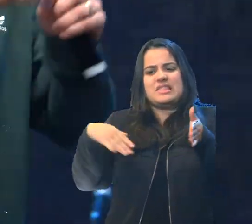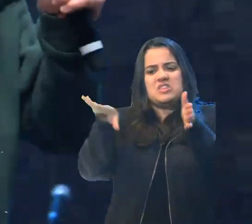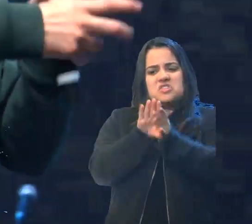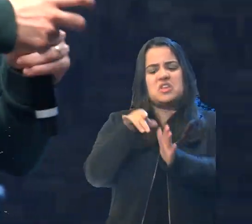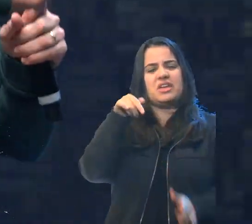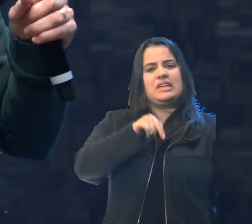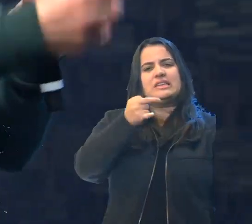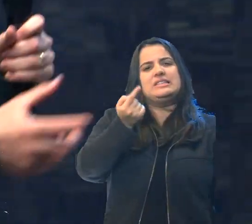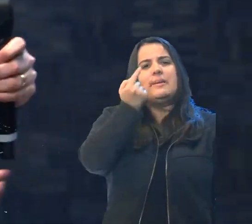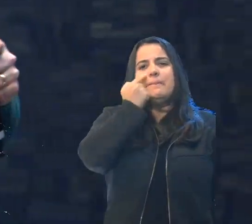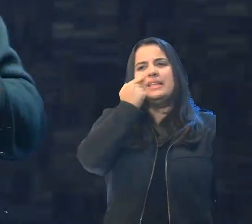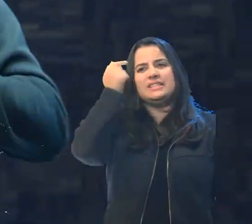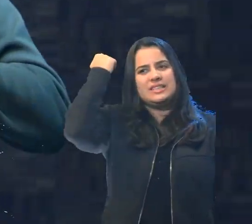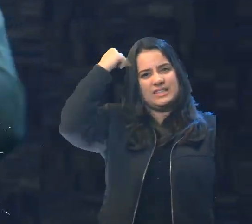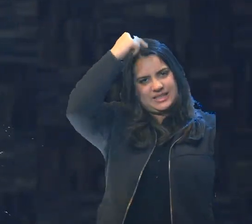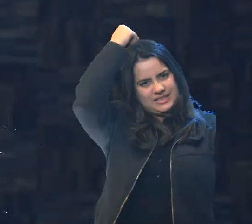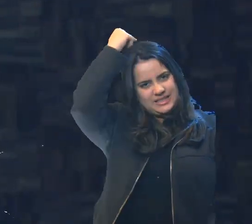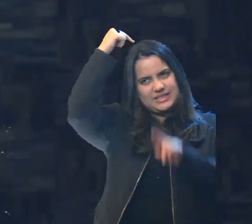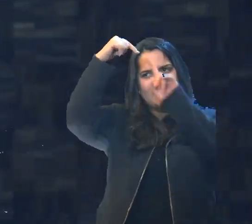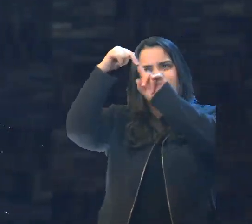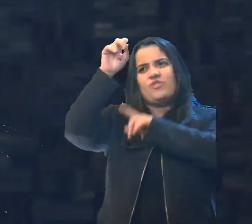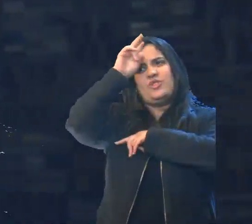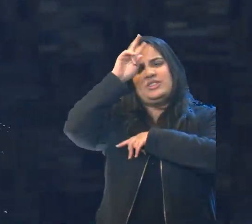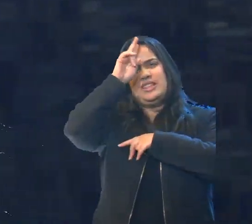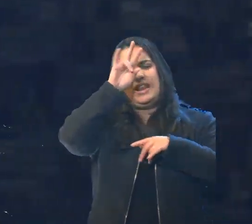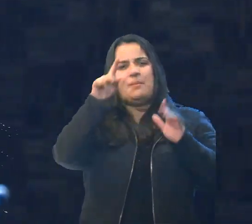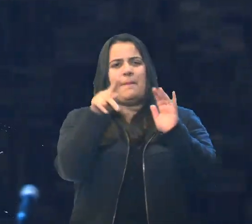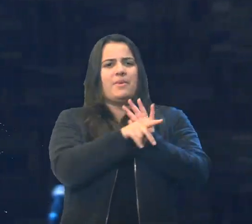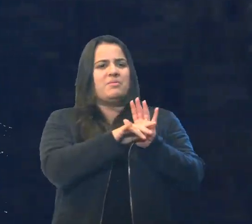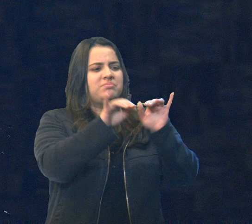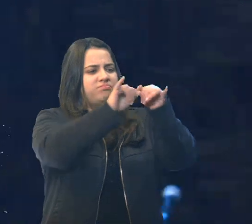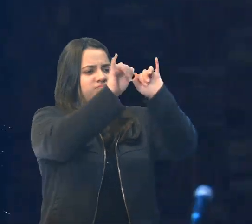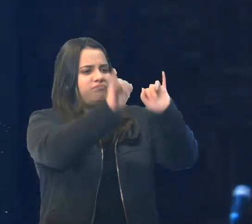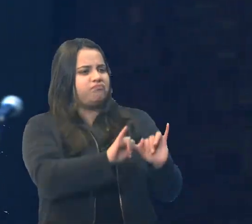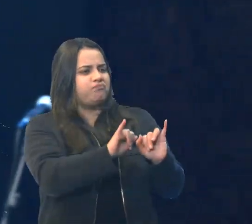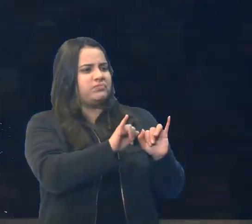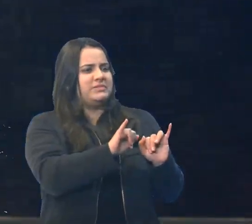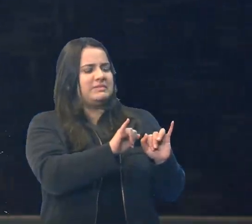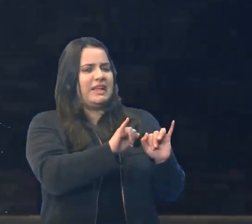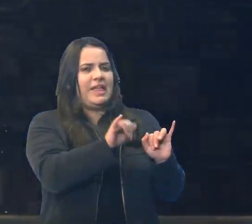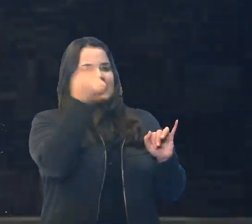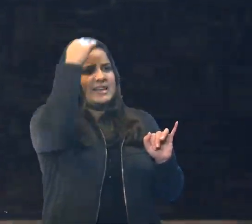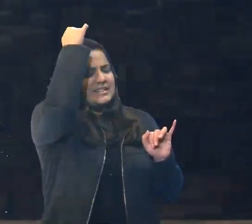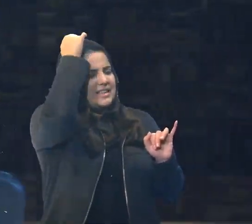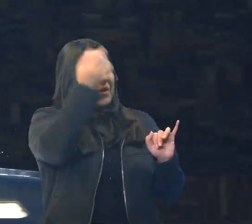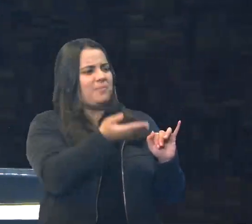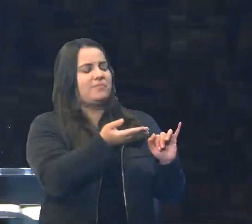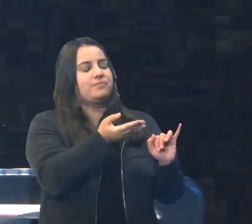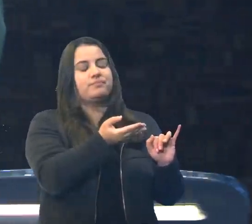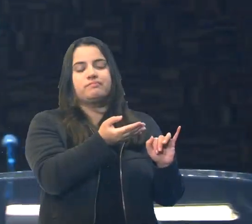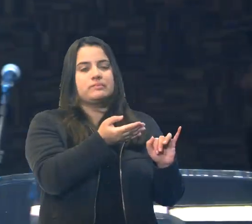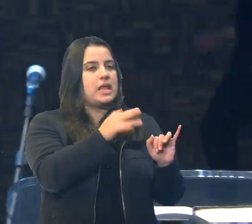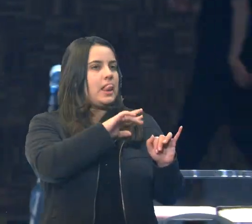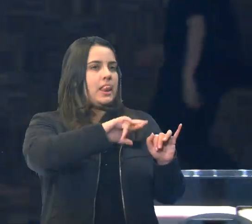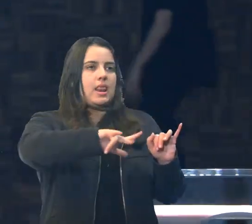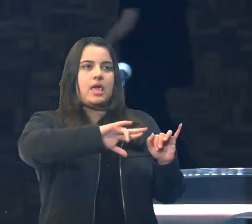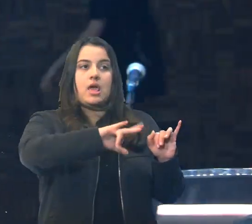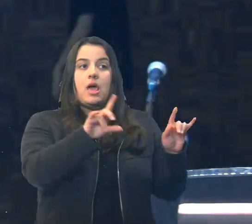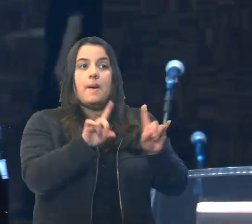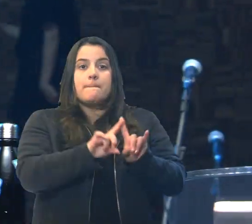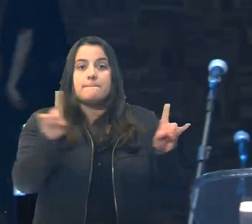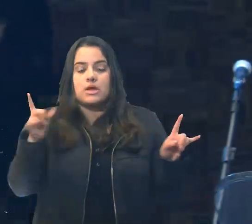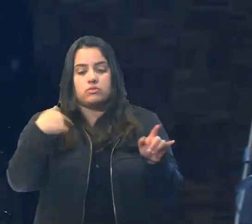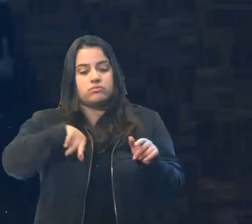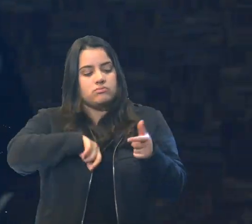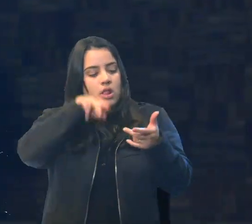pensa naquele santinho de madeira, de alguém que foi piedoso e etc. Mas quando a gente vai ler a Bíblia, nós vemos